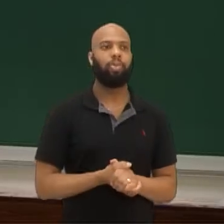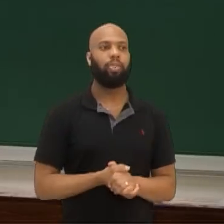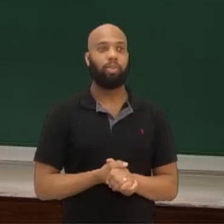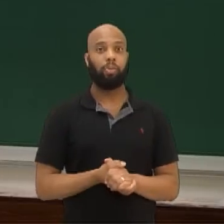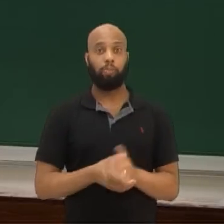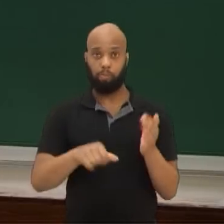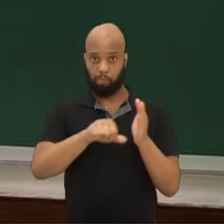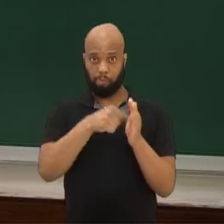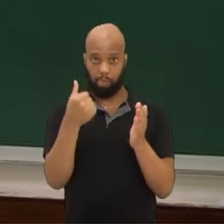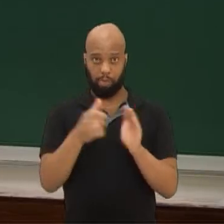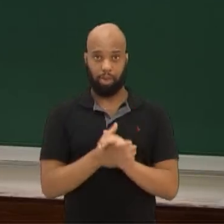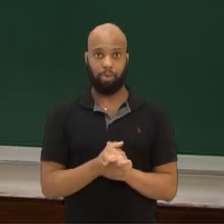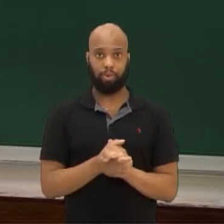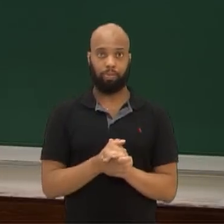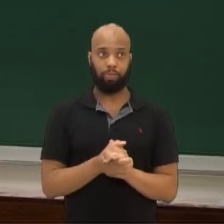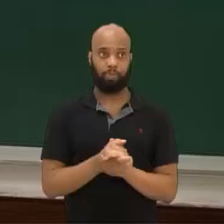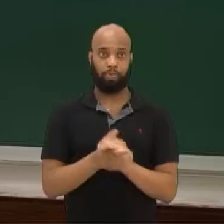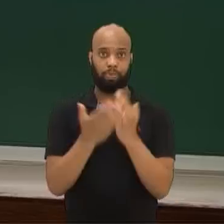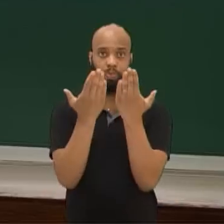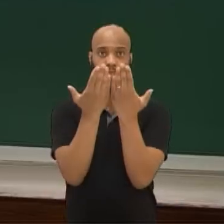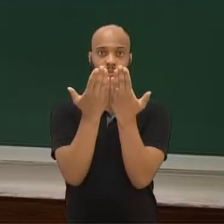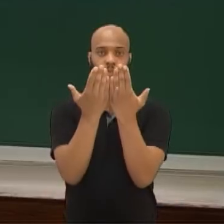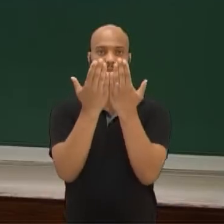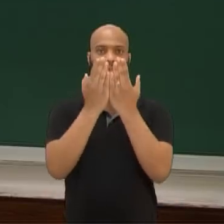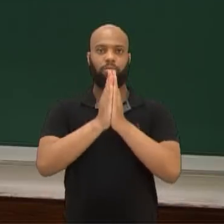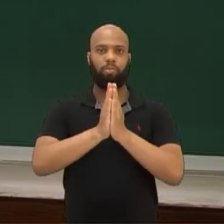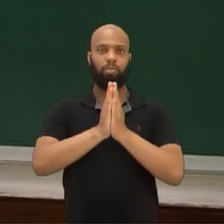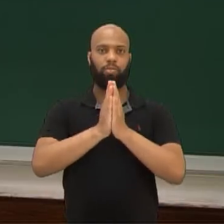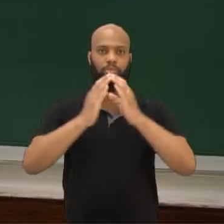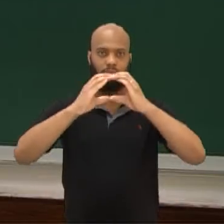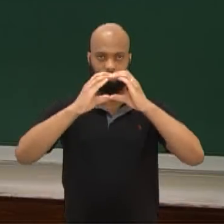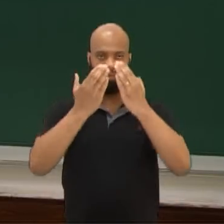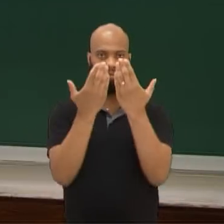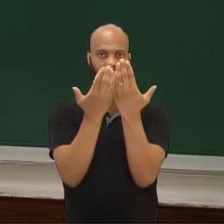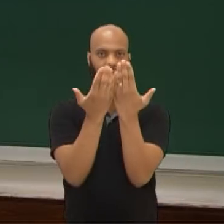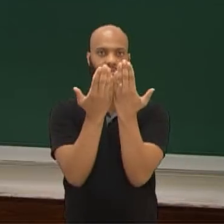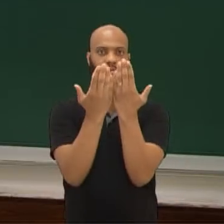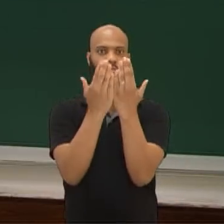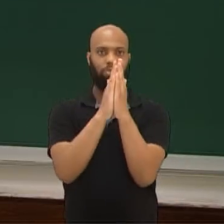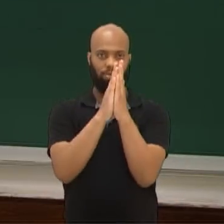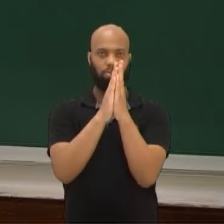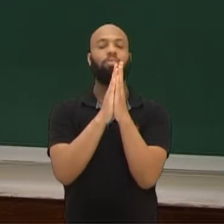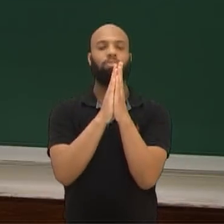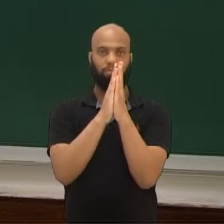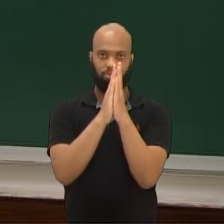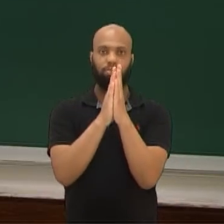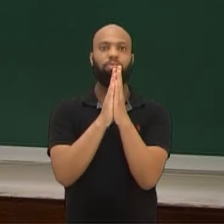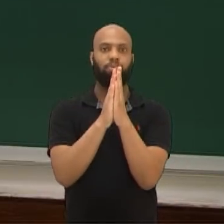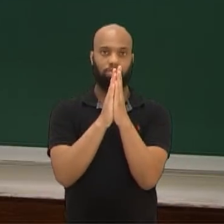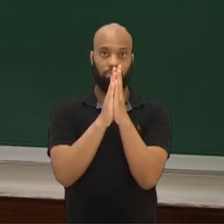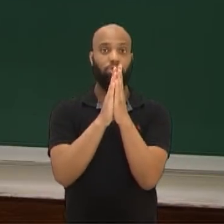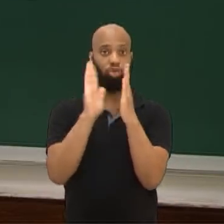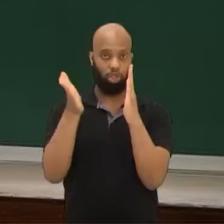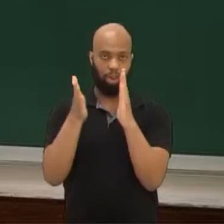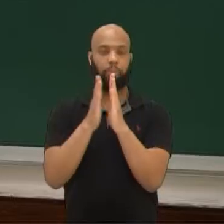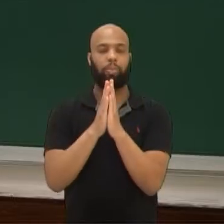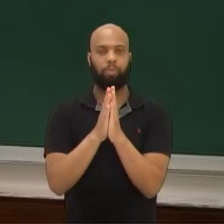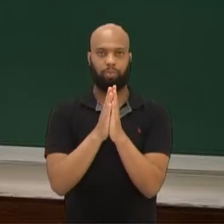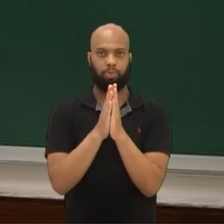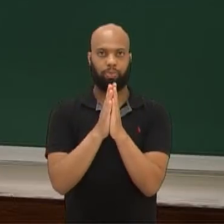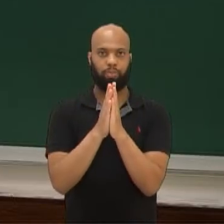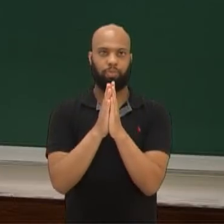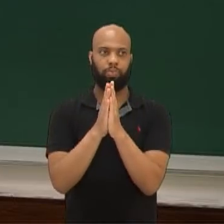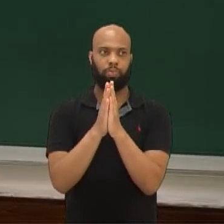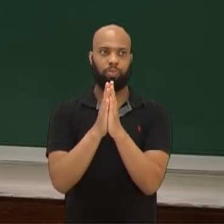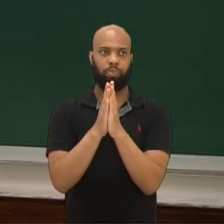primeira etapa da nossa construção é dobrar nosso círculo aqui ao meio, certo? Dobrei ele ao meio.